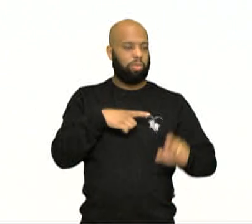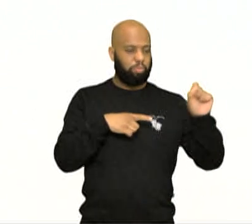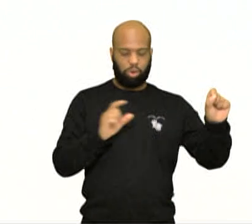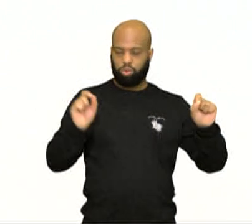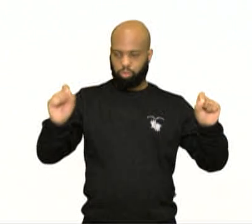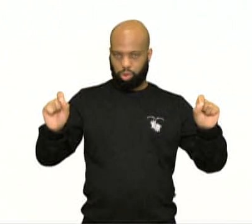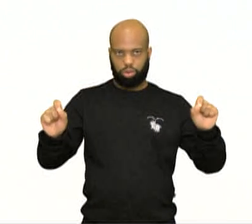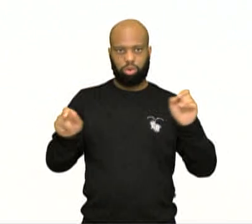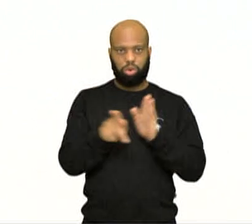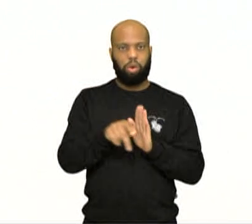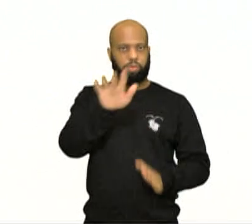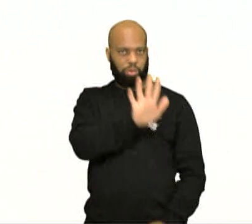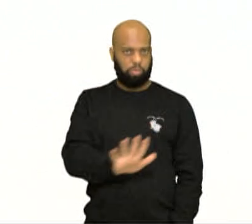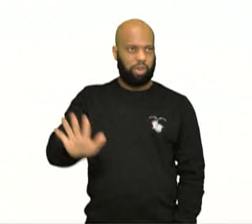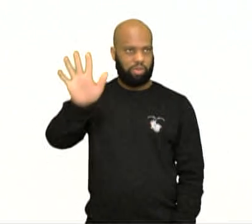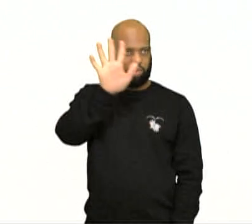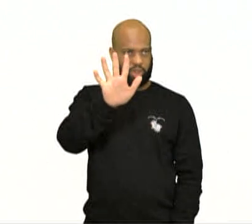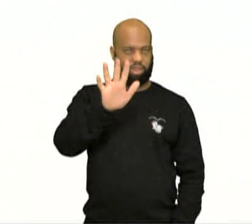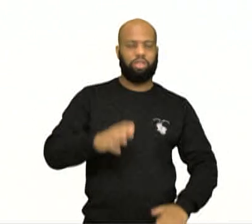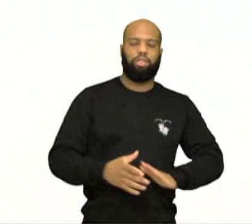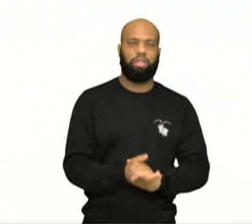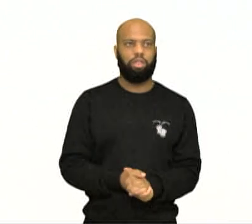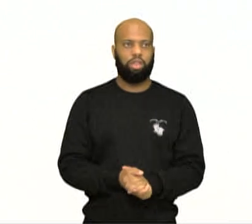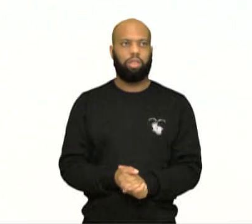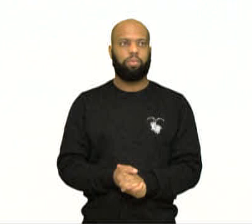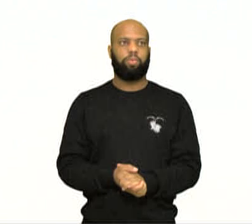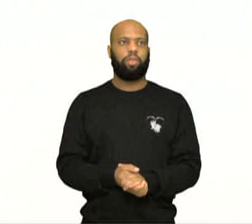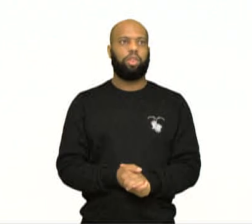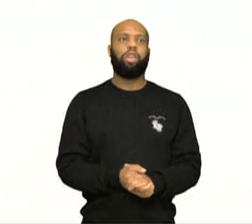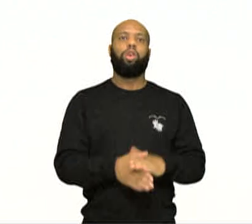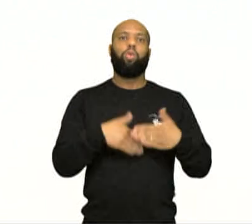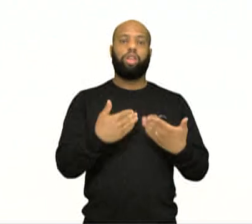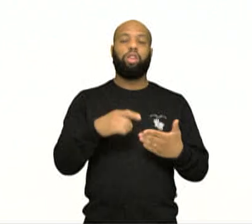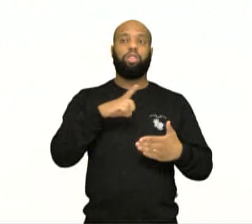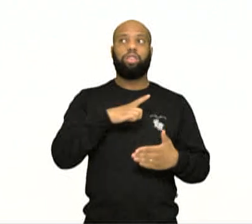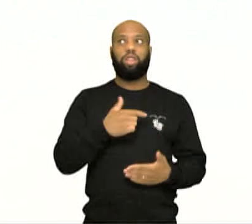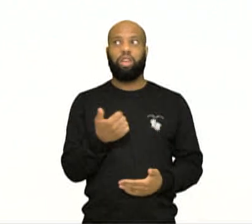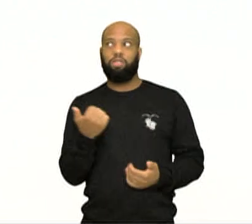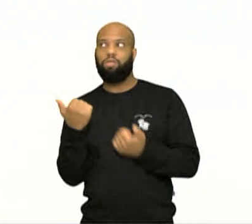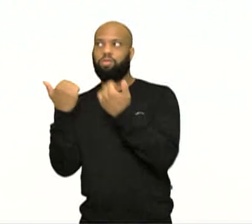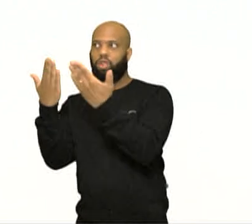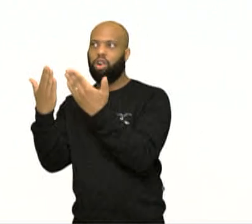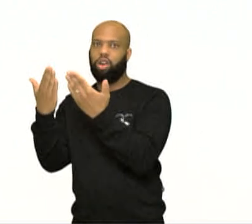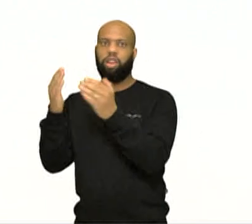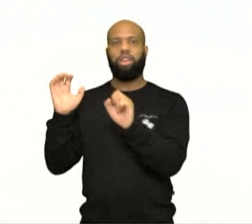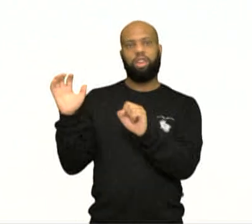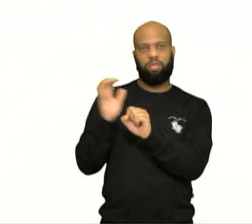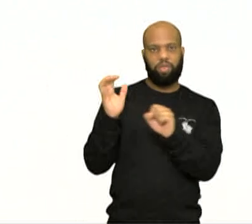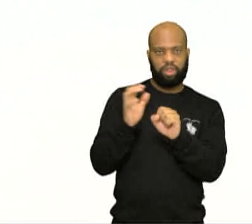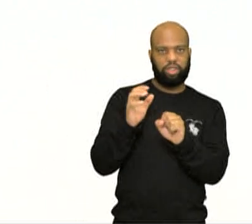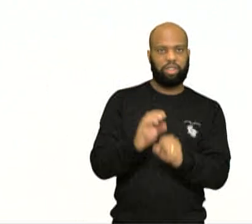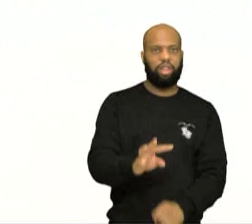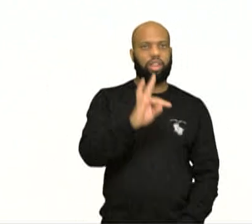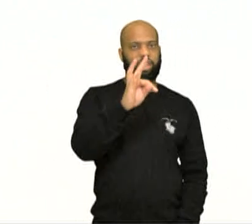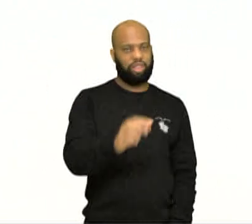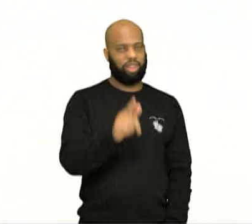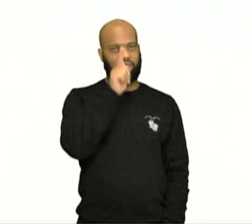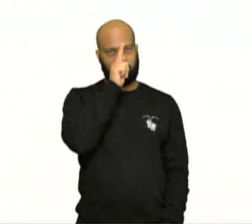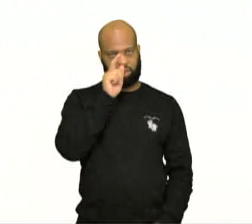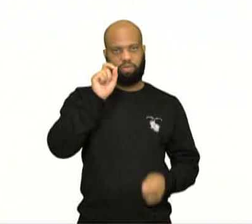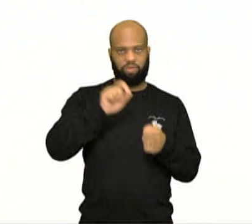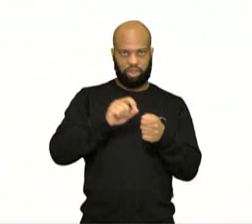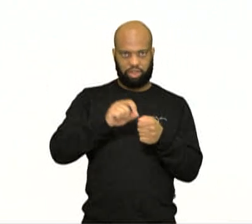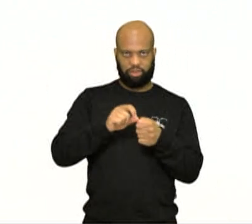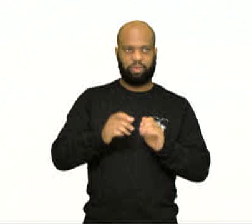dessas superfícies equipotenciais, por um agente externo que realiza um trabalho mínimo. Em qual trajetória esse